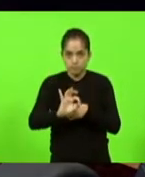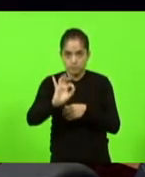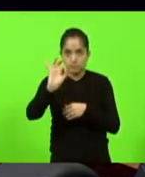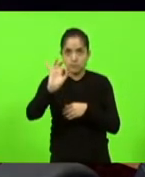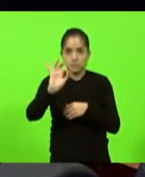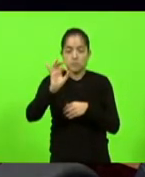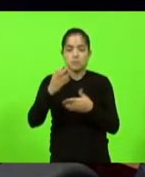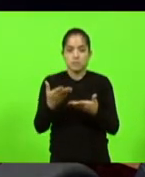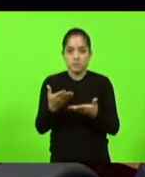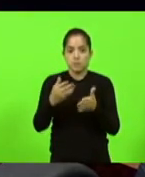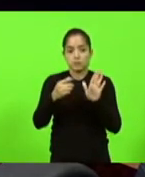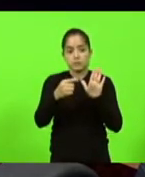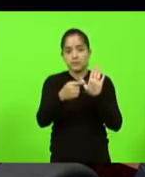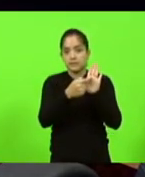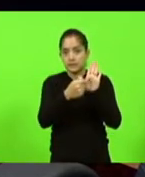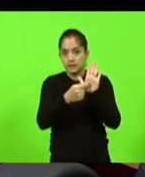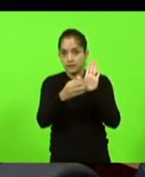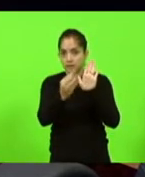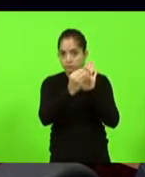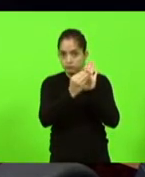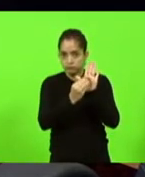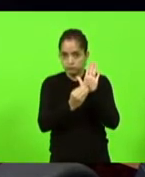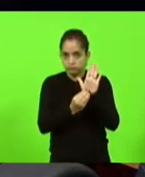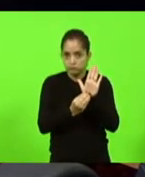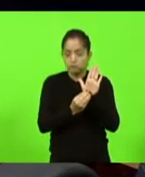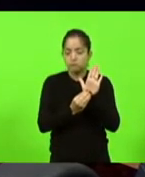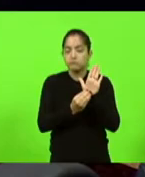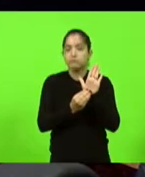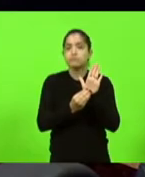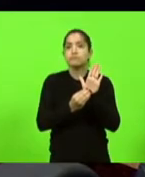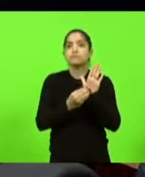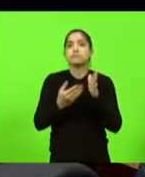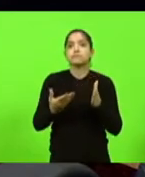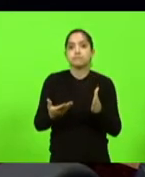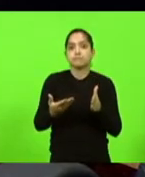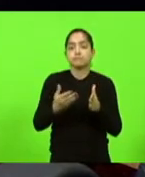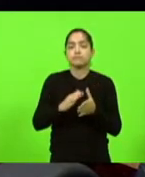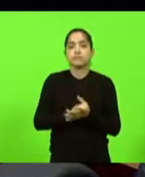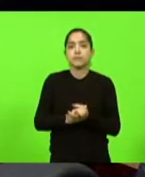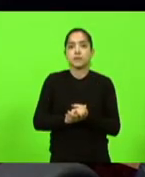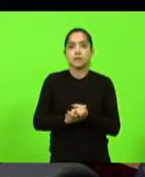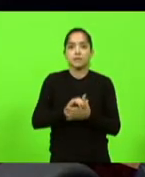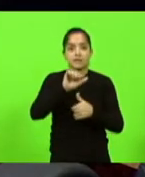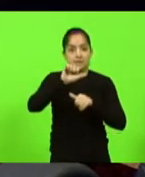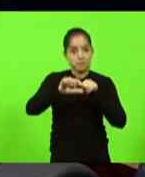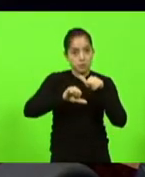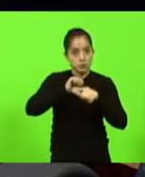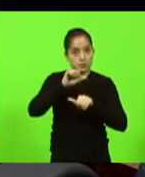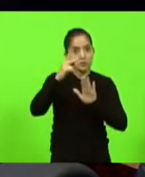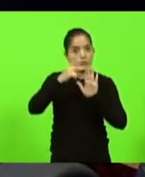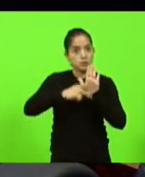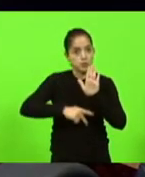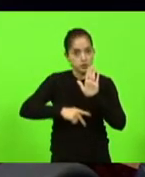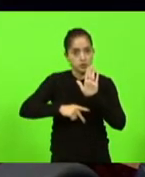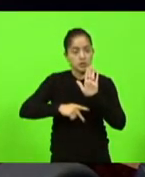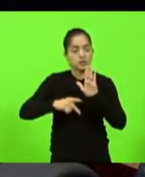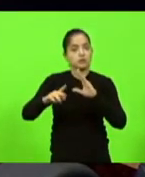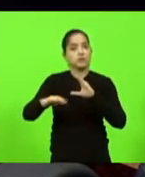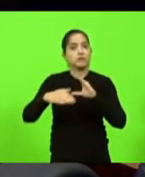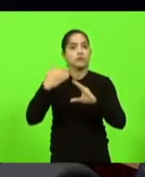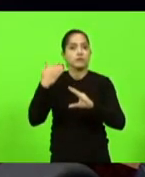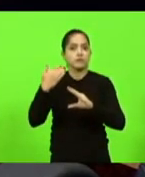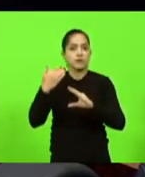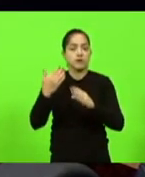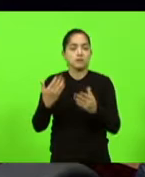do projeto, nós vamos estar descaracterizando o projeto enviado para cá pela Secretaria de Estado